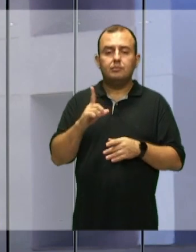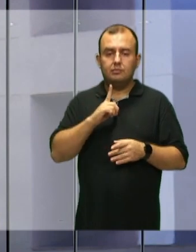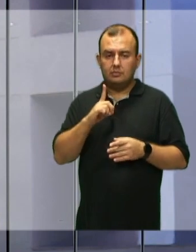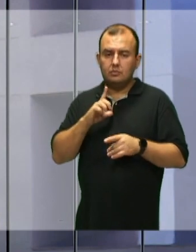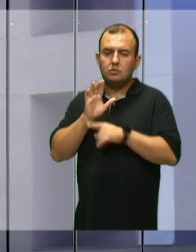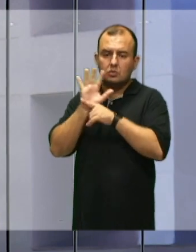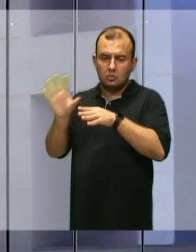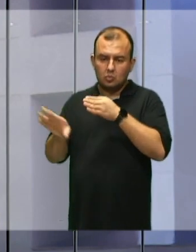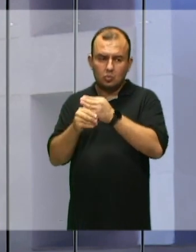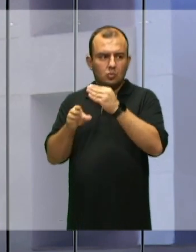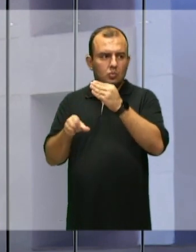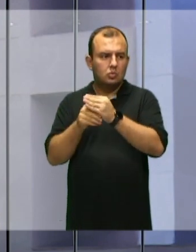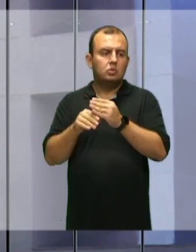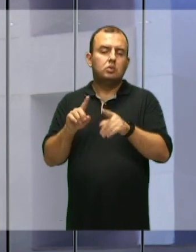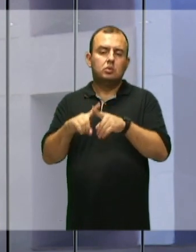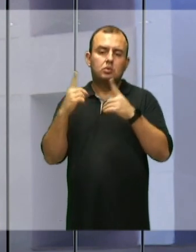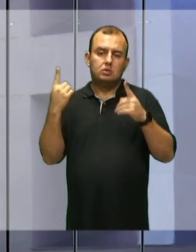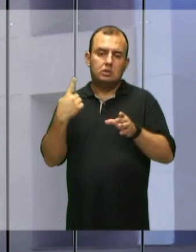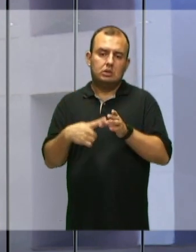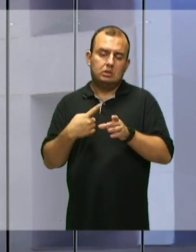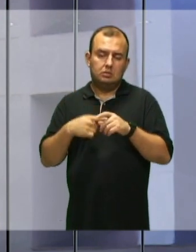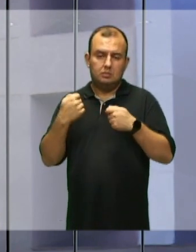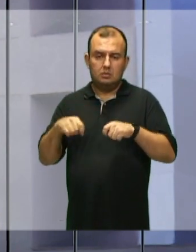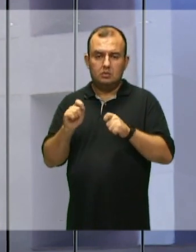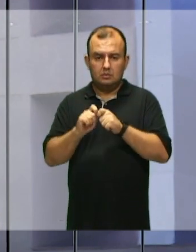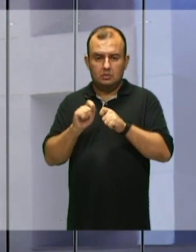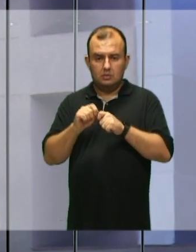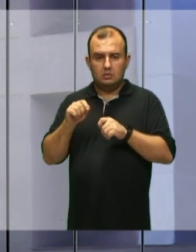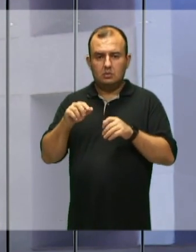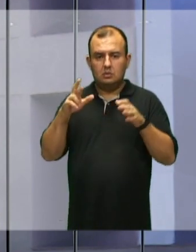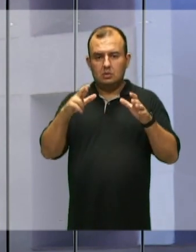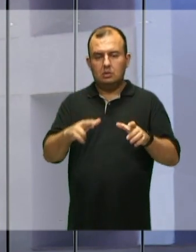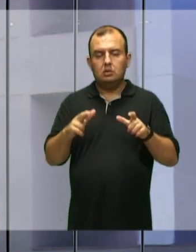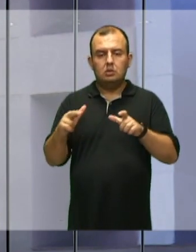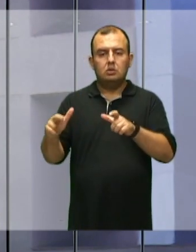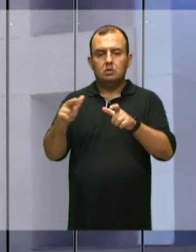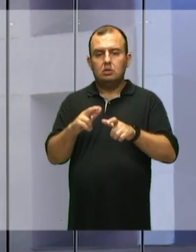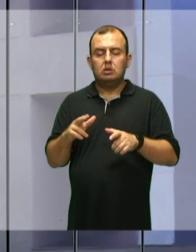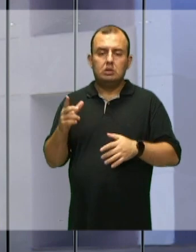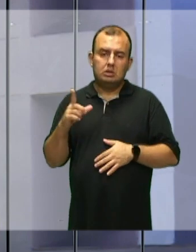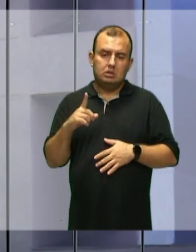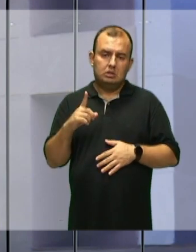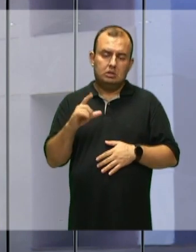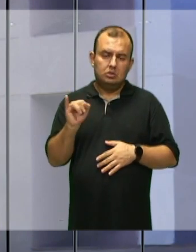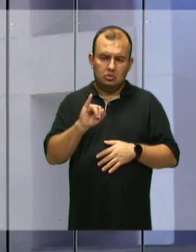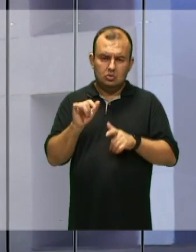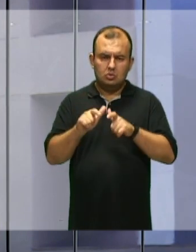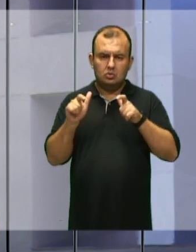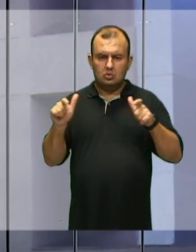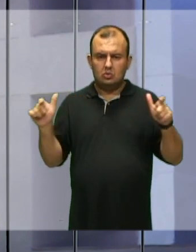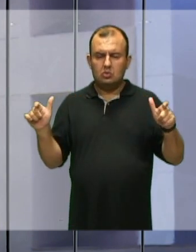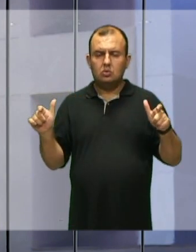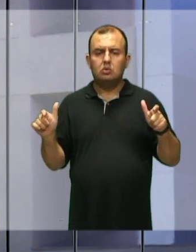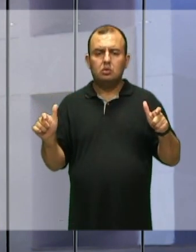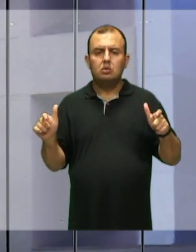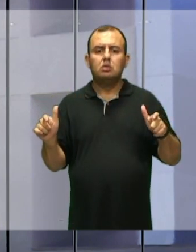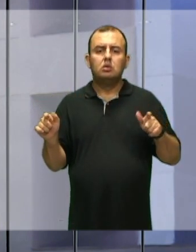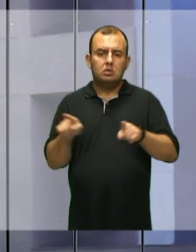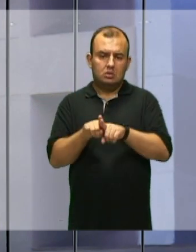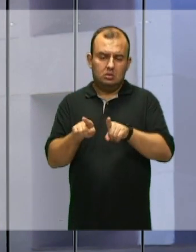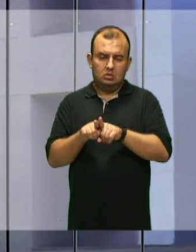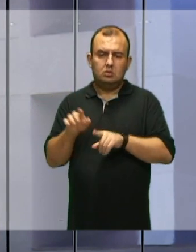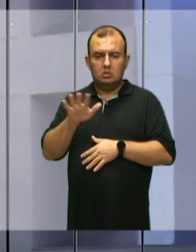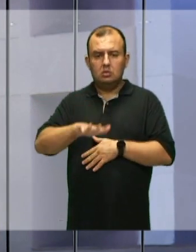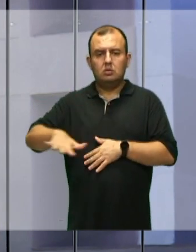contribuindo para isso mas a cidade precisa fazer uma discussão Regional né Itajaí tem crescido e tem trazido esse crescimento também